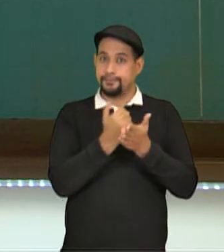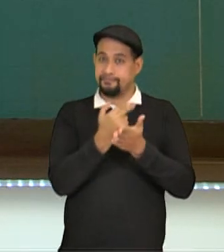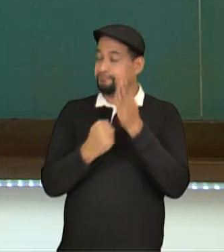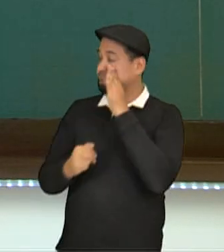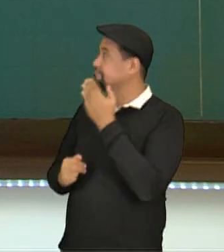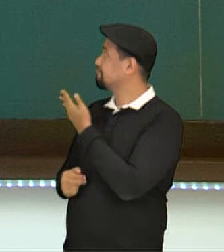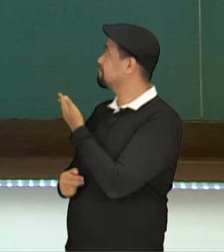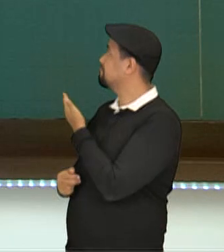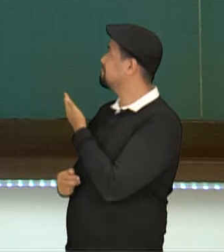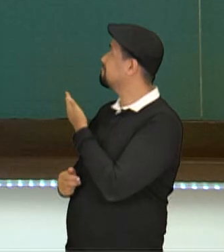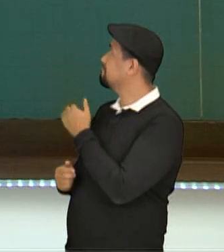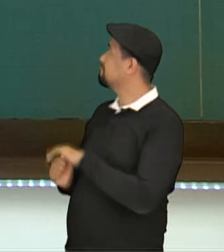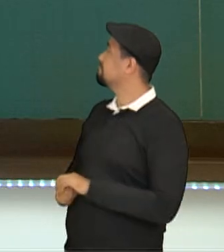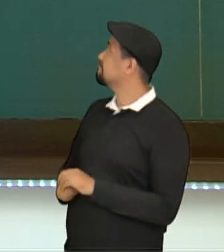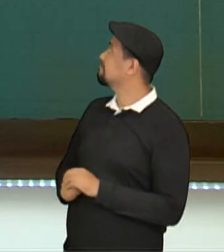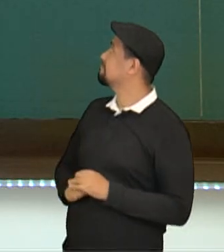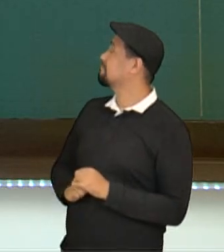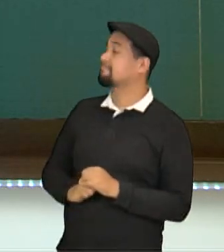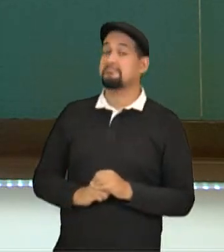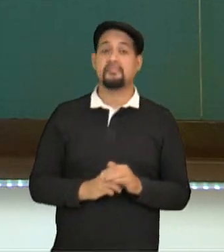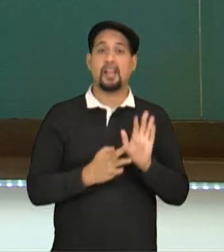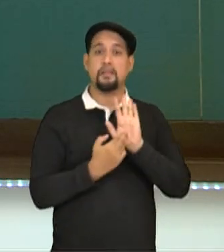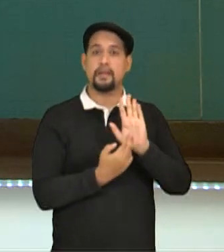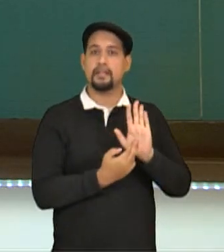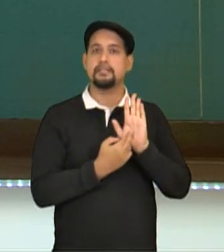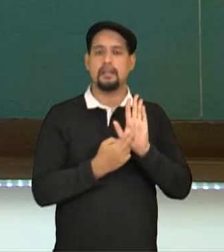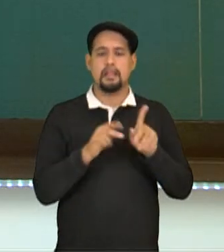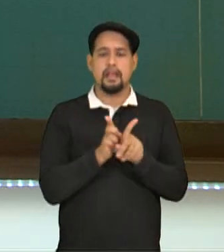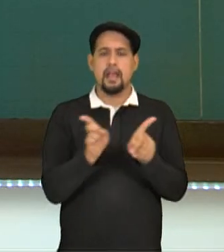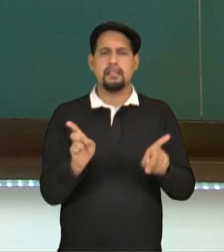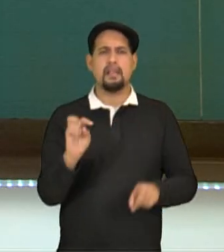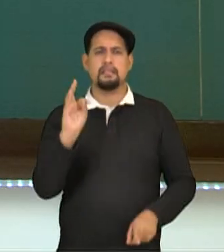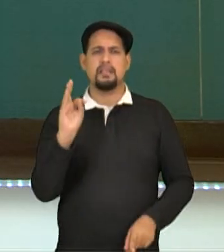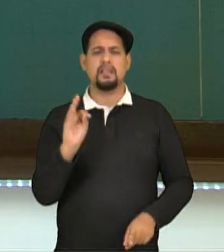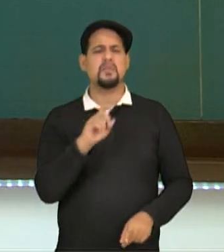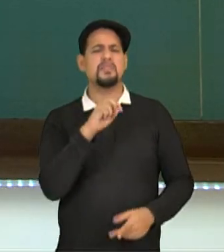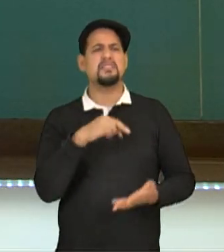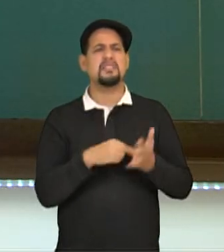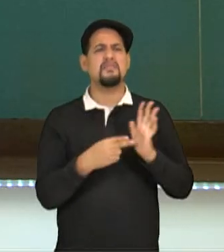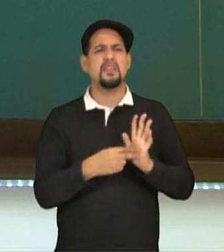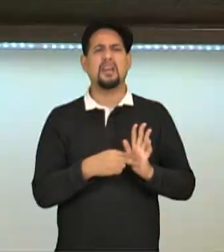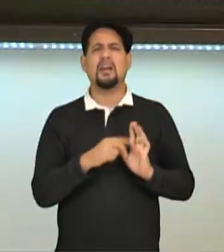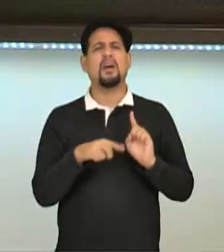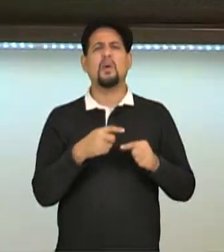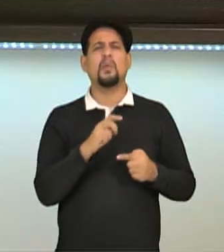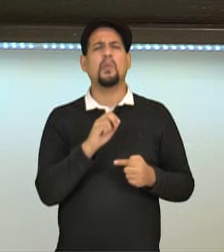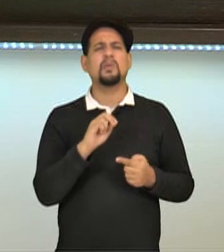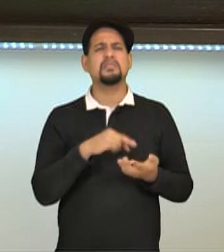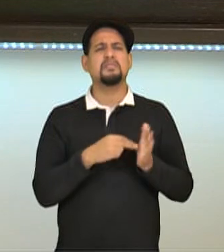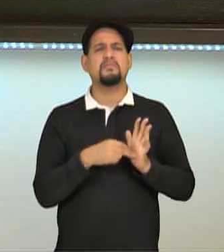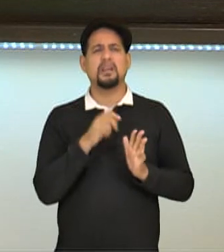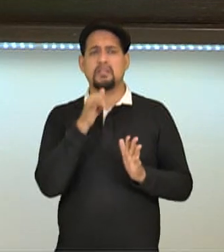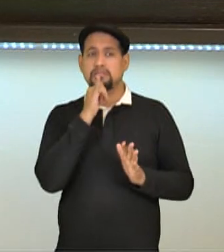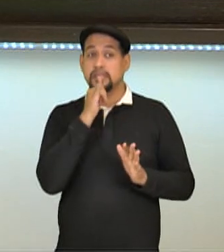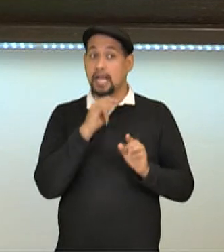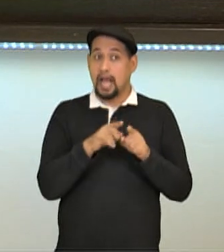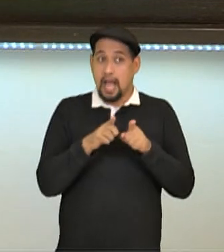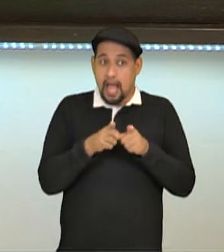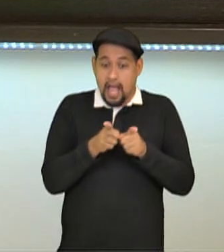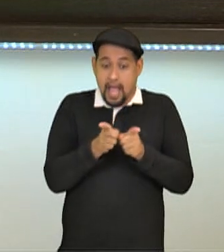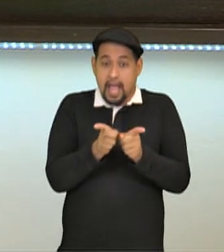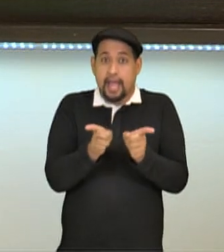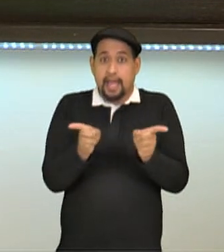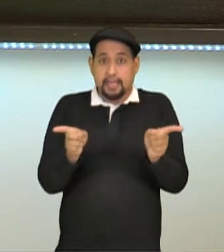estou representando a reta T. Mas, professora, o que está escrito aqui ou? Bom, se a gente pensa que a reta é um conjunto